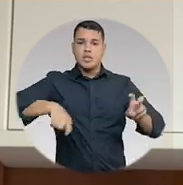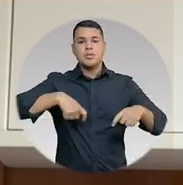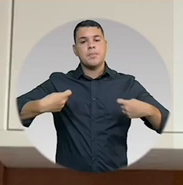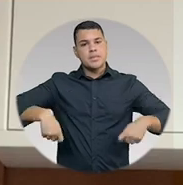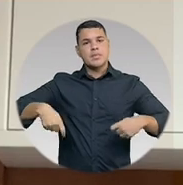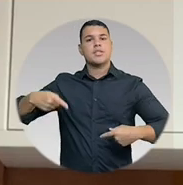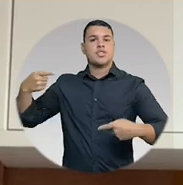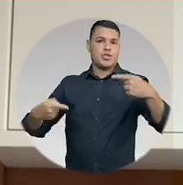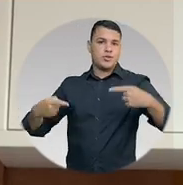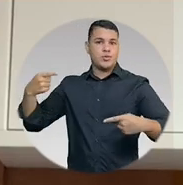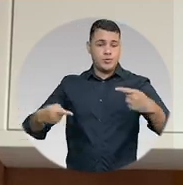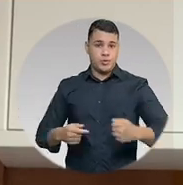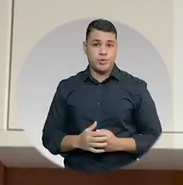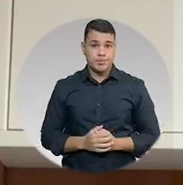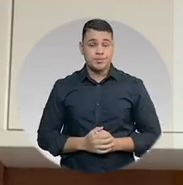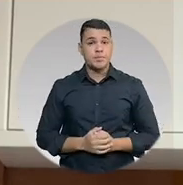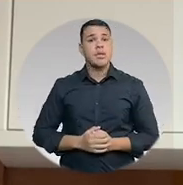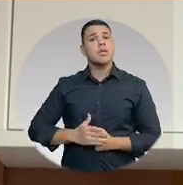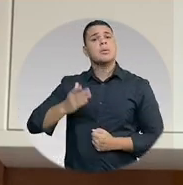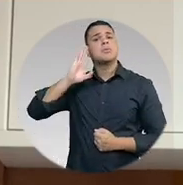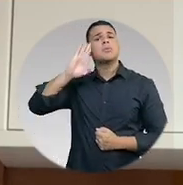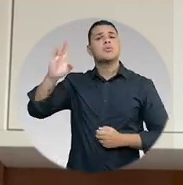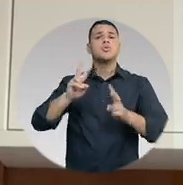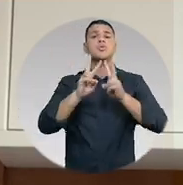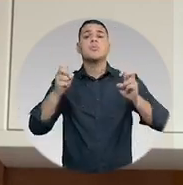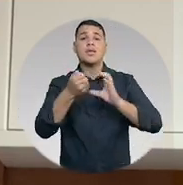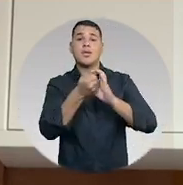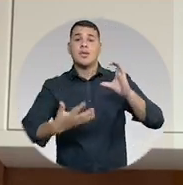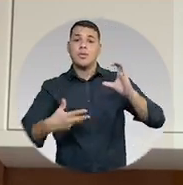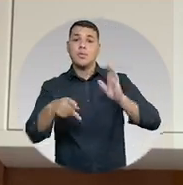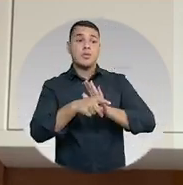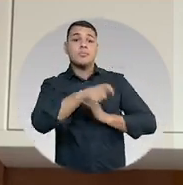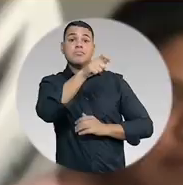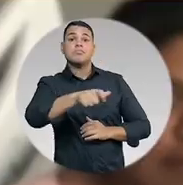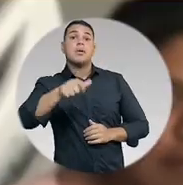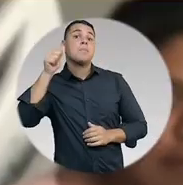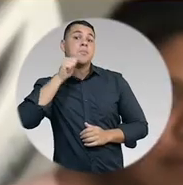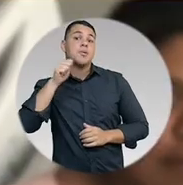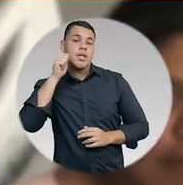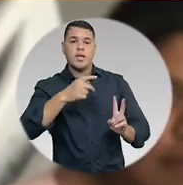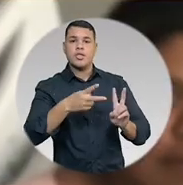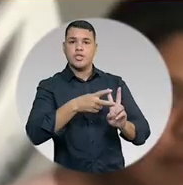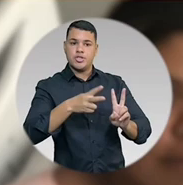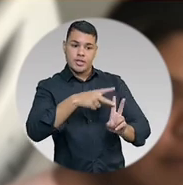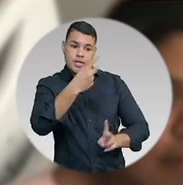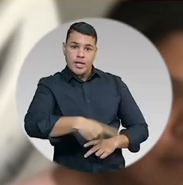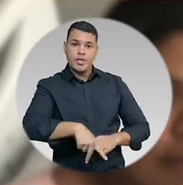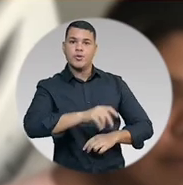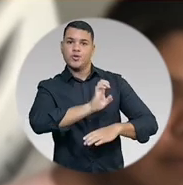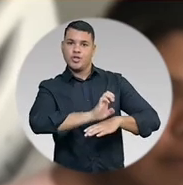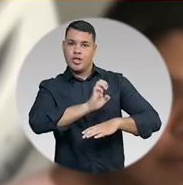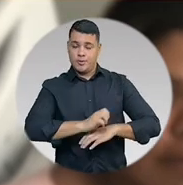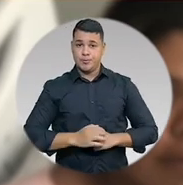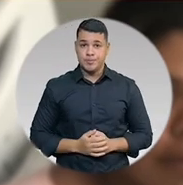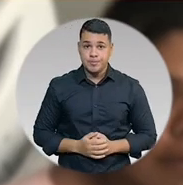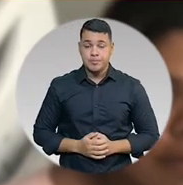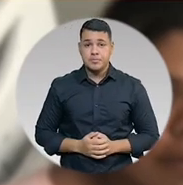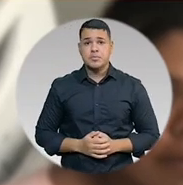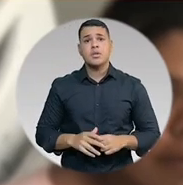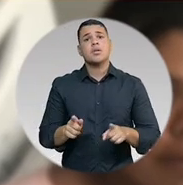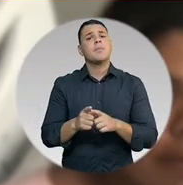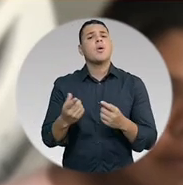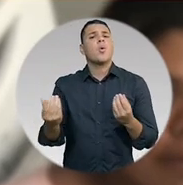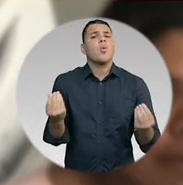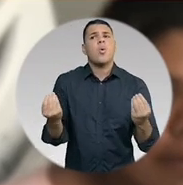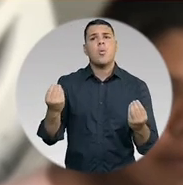ser discutida em relação às especificidades étnico-raciais aqui do nosso estado, como que os